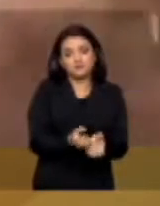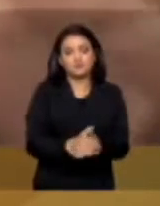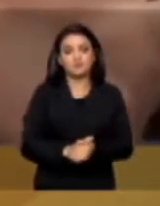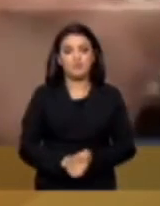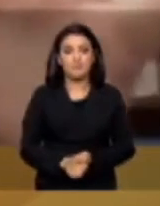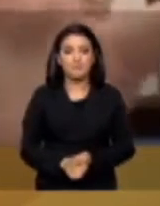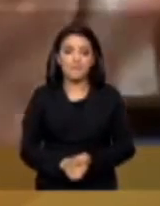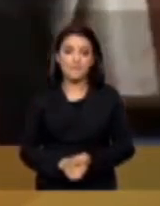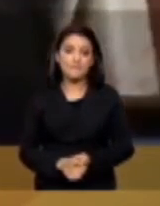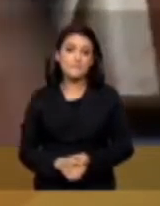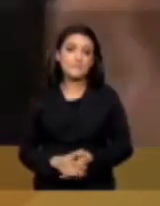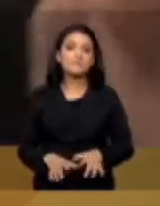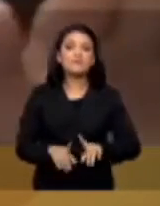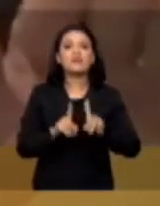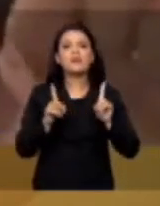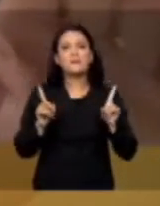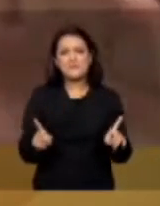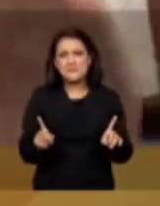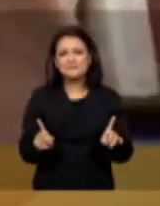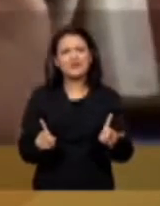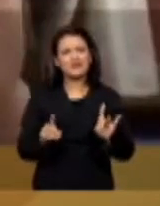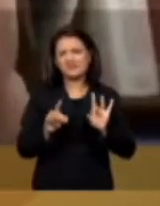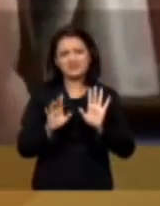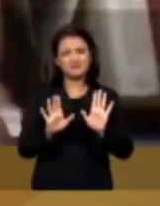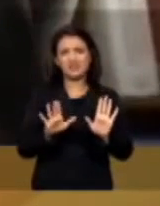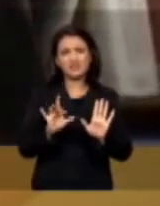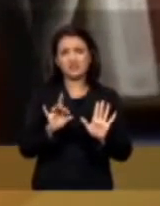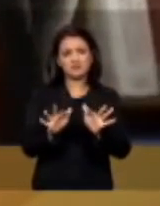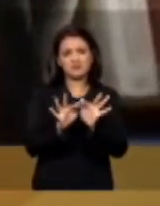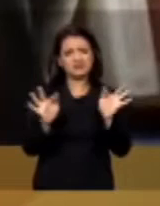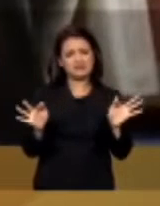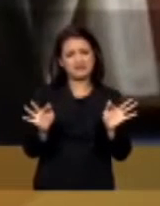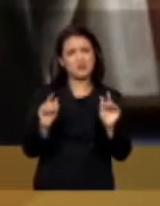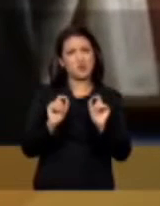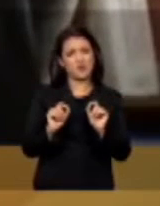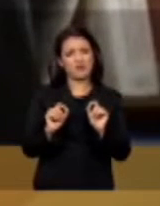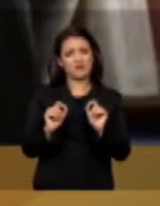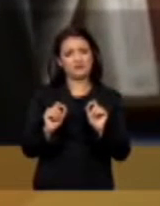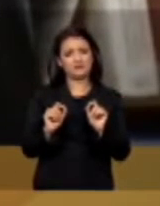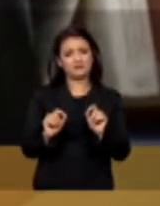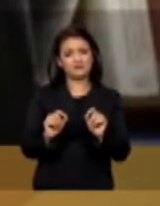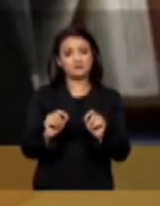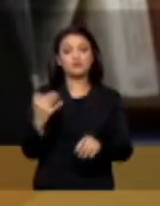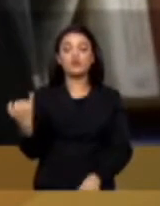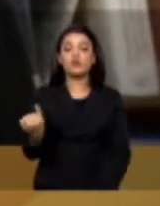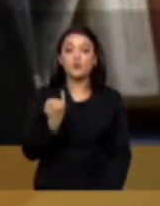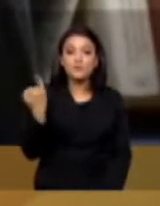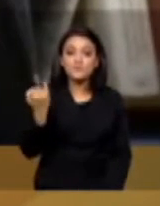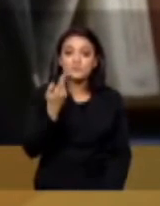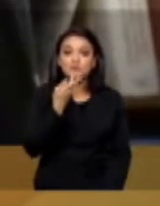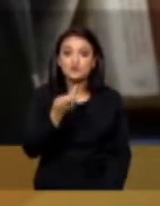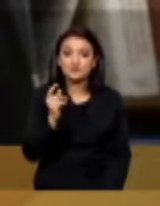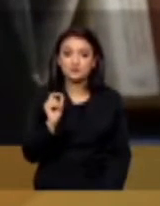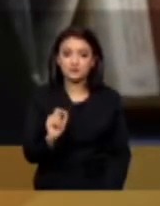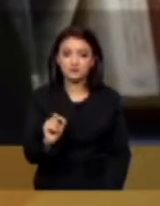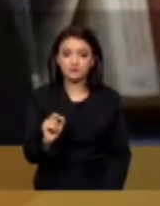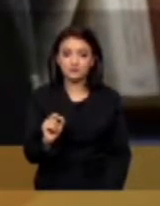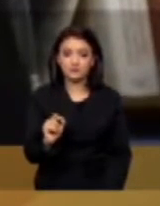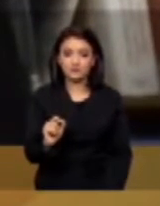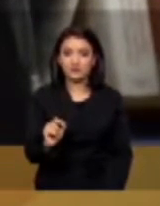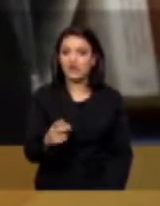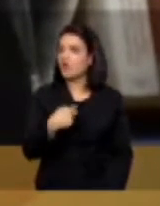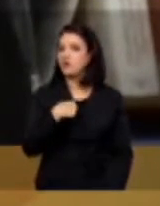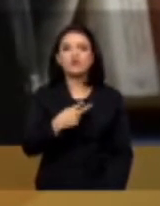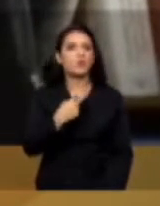neste formato, digamos assim. Mas fiquemos apenas nisso, ministro, fiquemos apenas nisso. O que é importante dizer é o seguinte: eu não